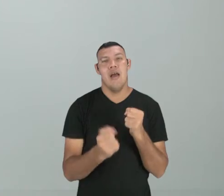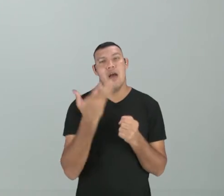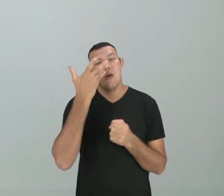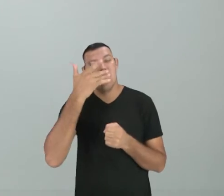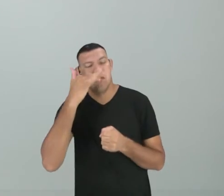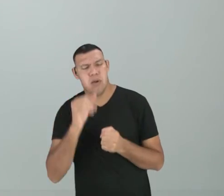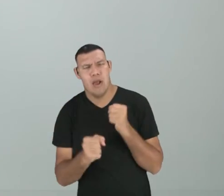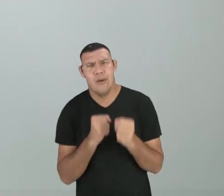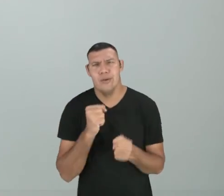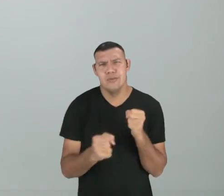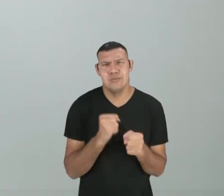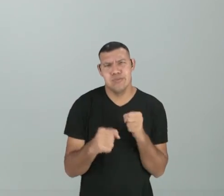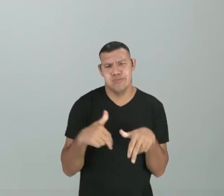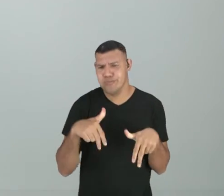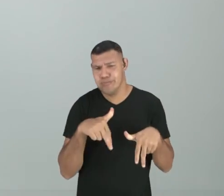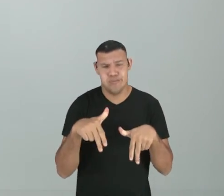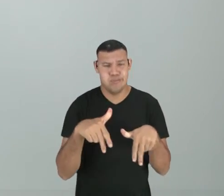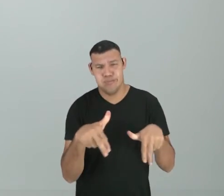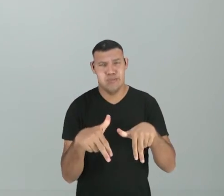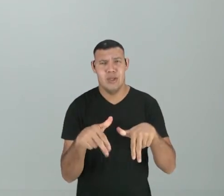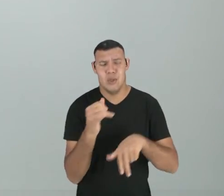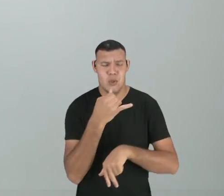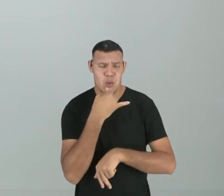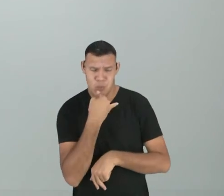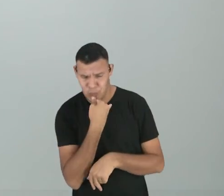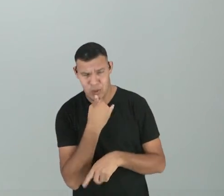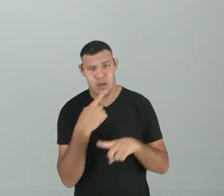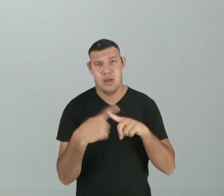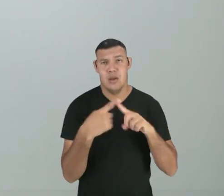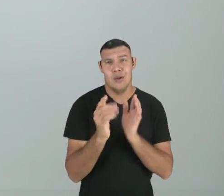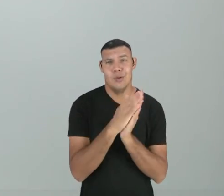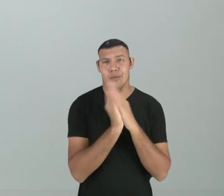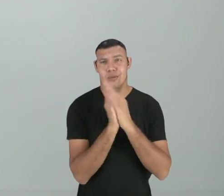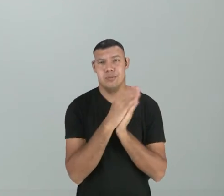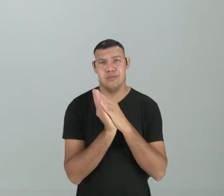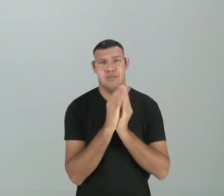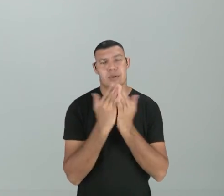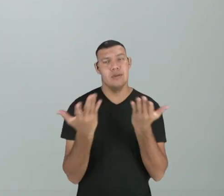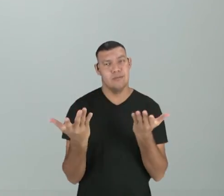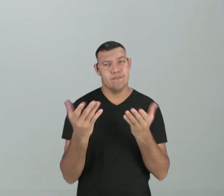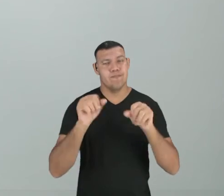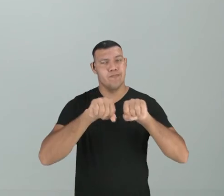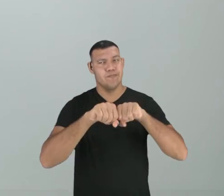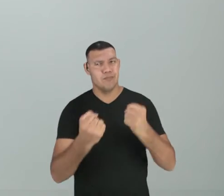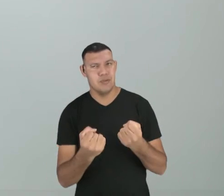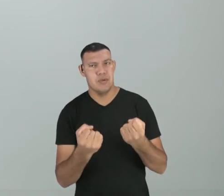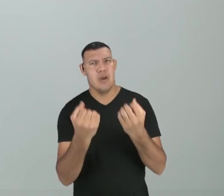das crianças pelos brinquedos. Então, e a gente tem aí